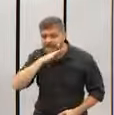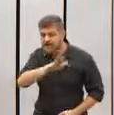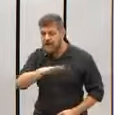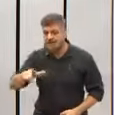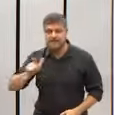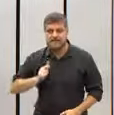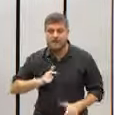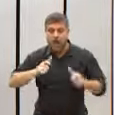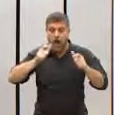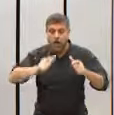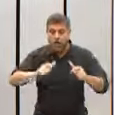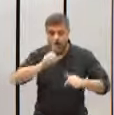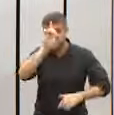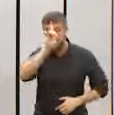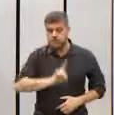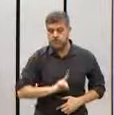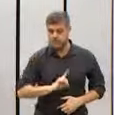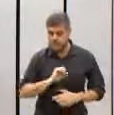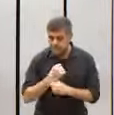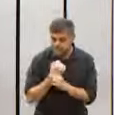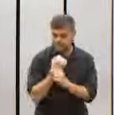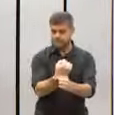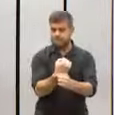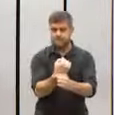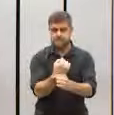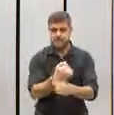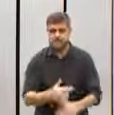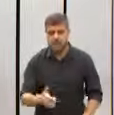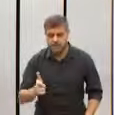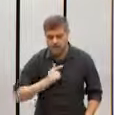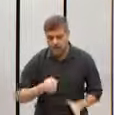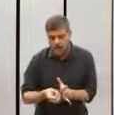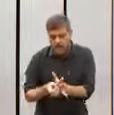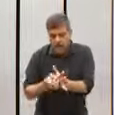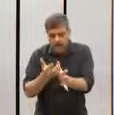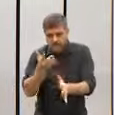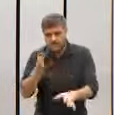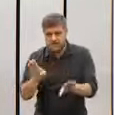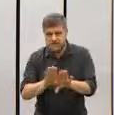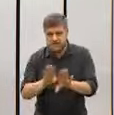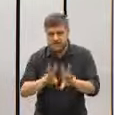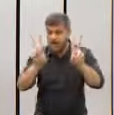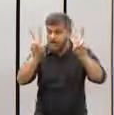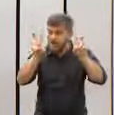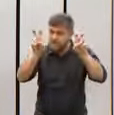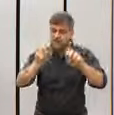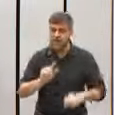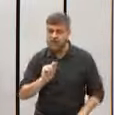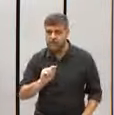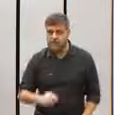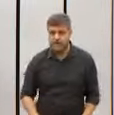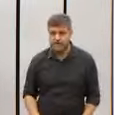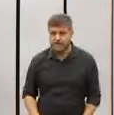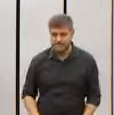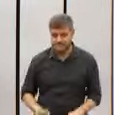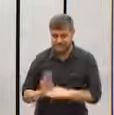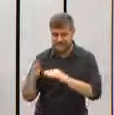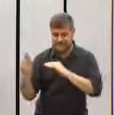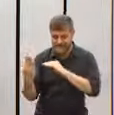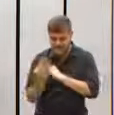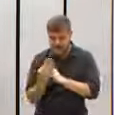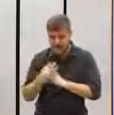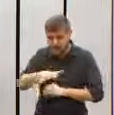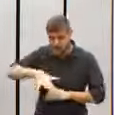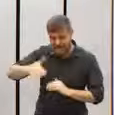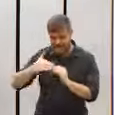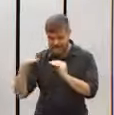tenham os seus direitos, né, garantidos. Muitas vezes até se fala muito, olha, principalmente em bairros e